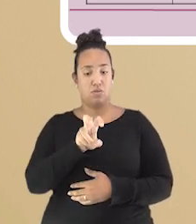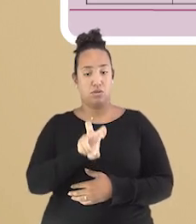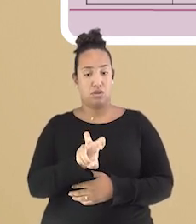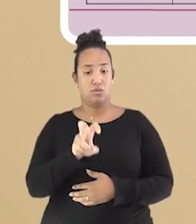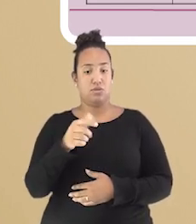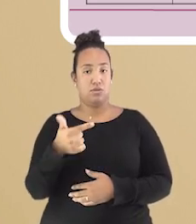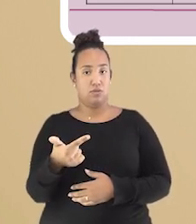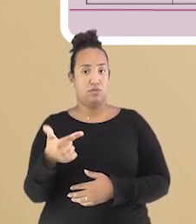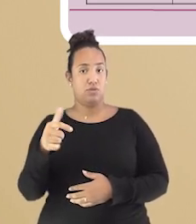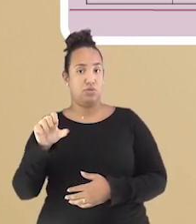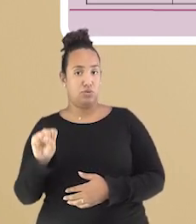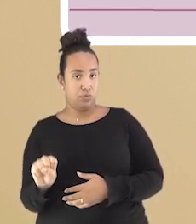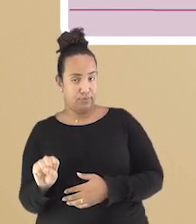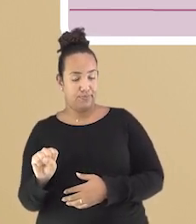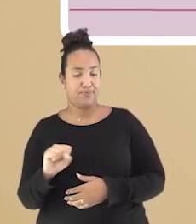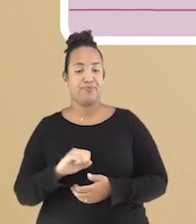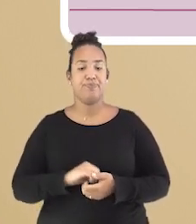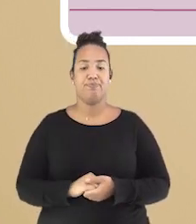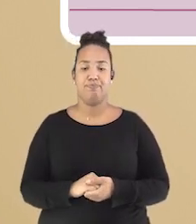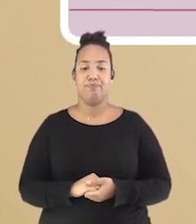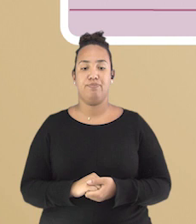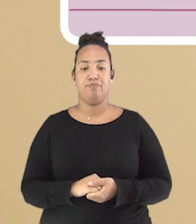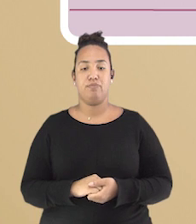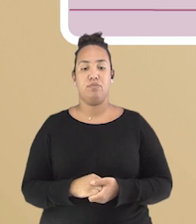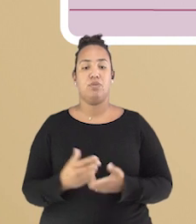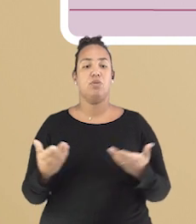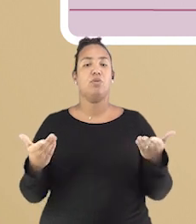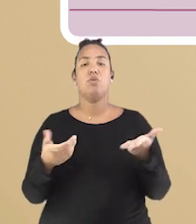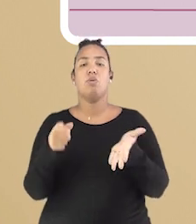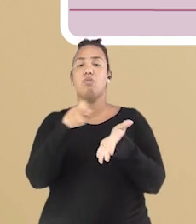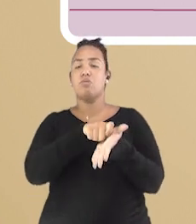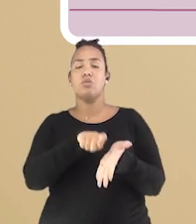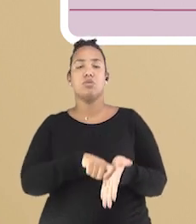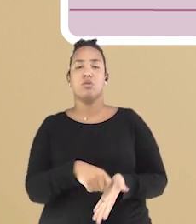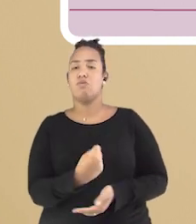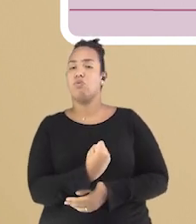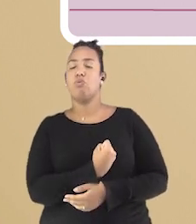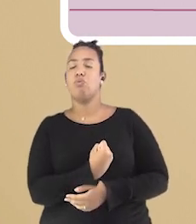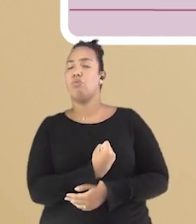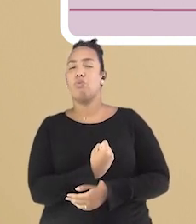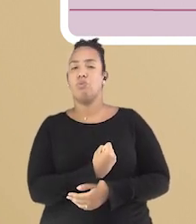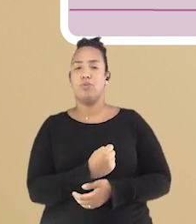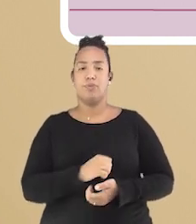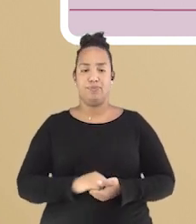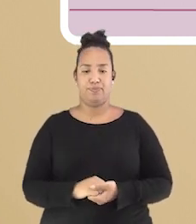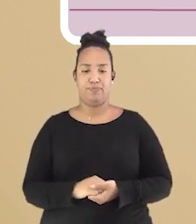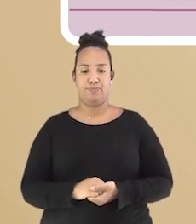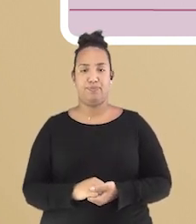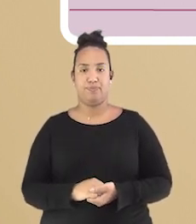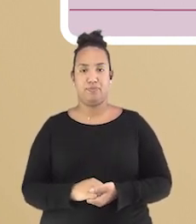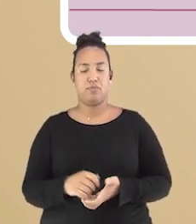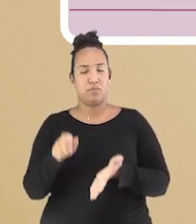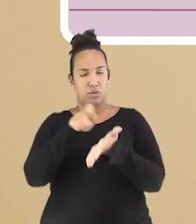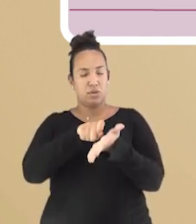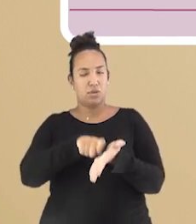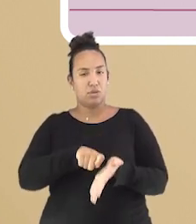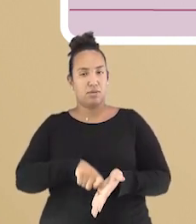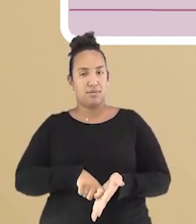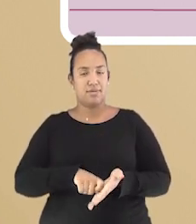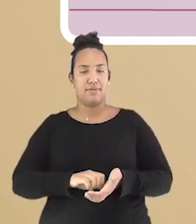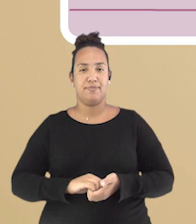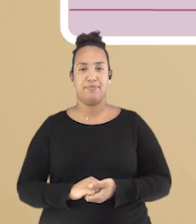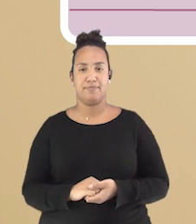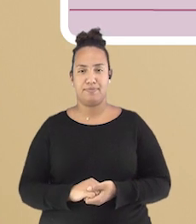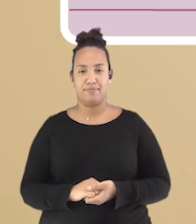4.528. Como você representaria esse número usando palavras? Escreva ele por extenso.